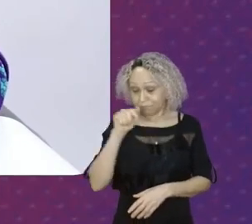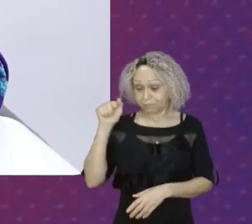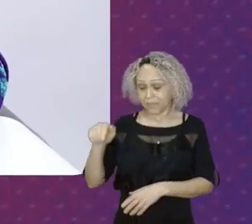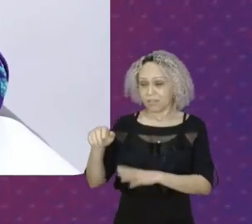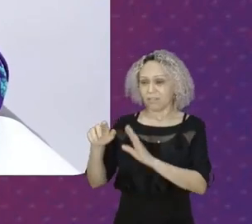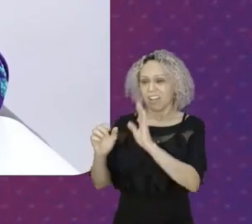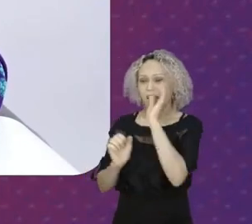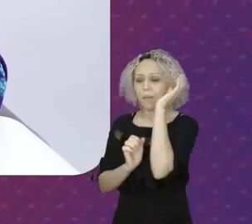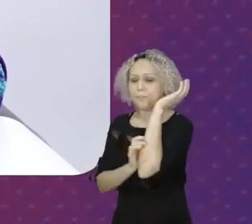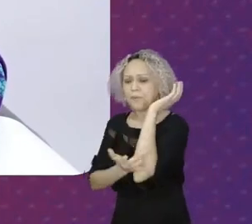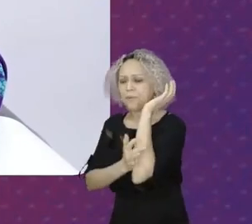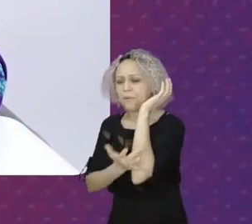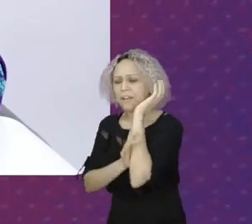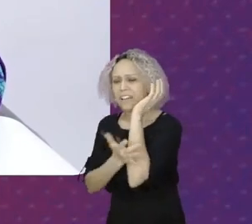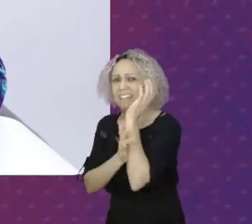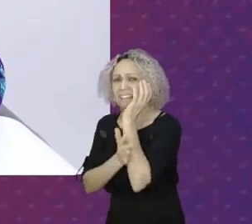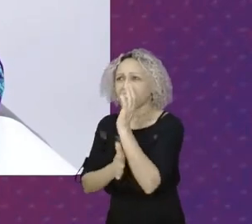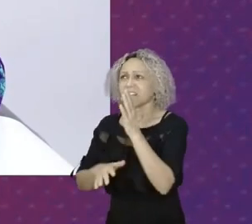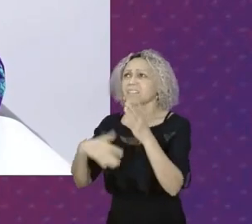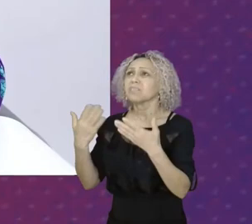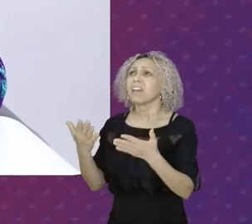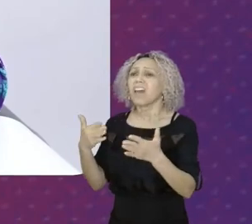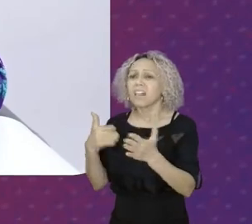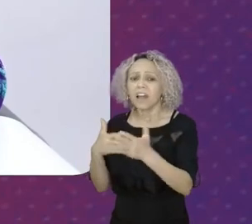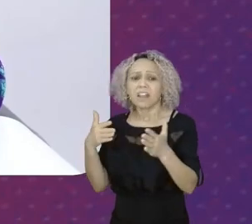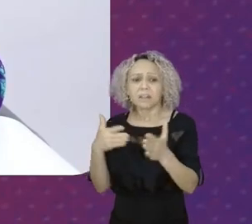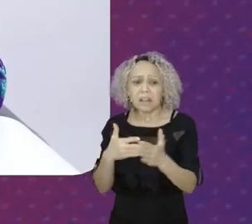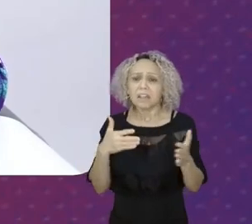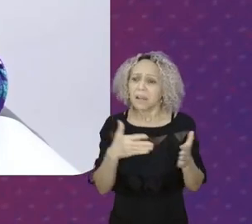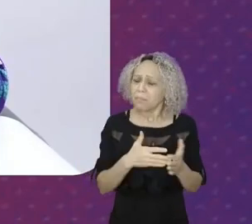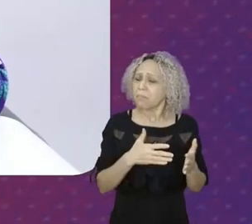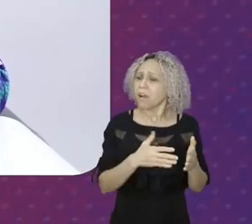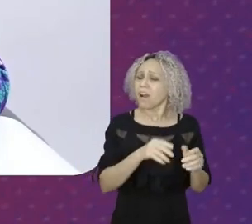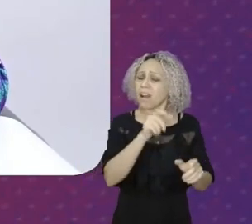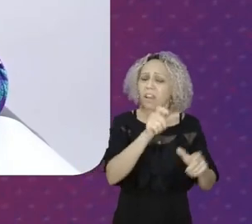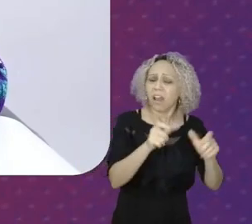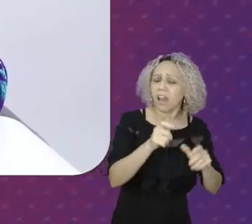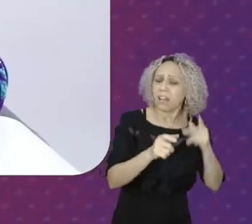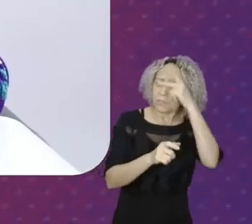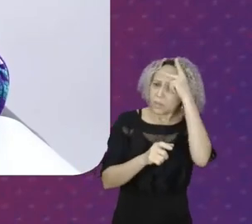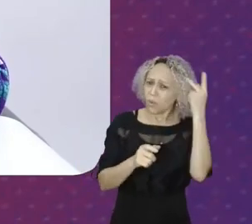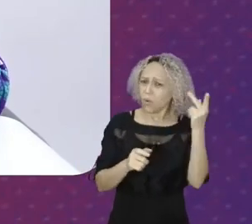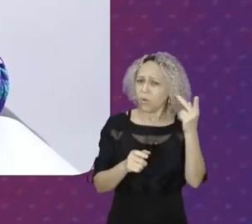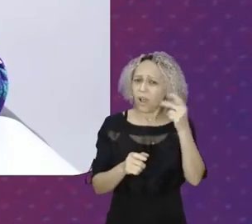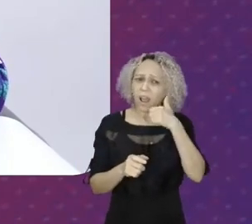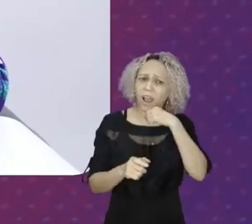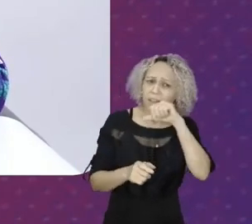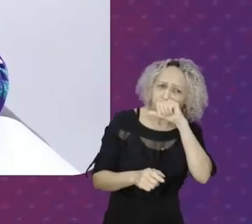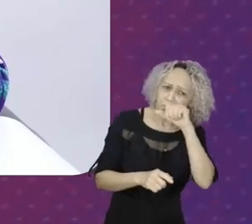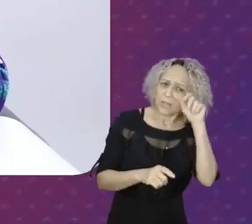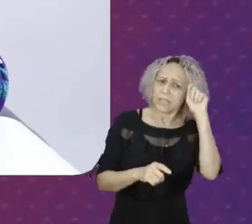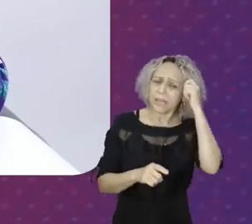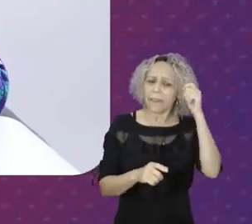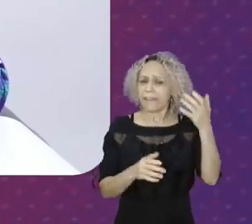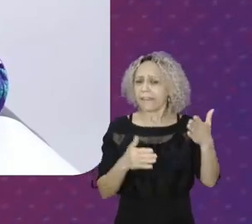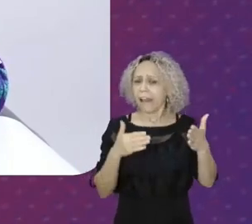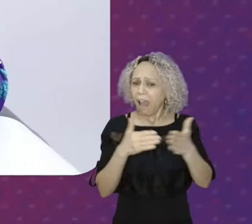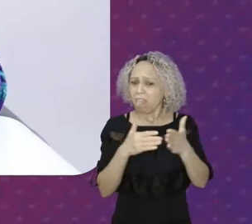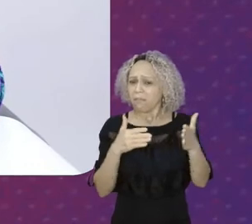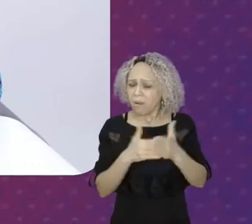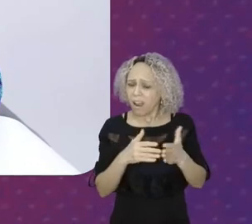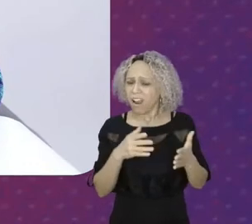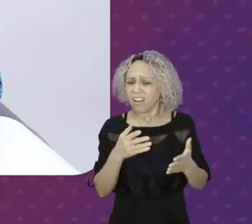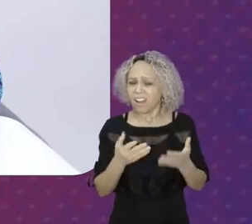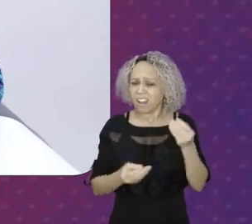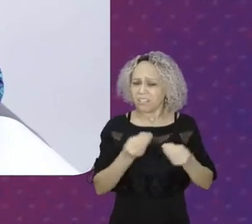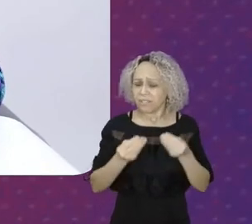renda, que é o que uma família quer, o que uma mãe quer, o que né? O que um jovem quer?